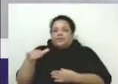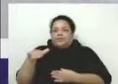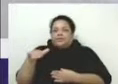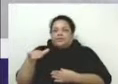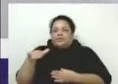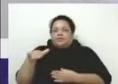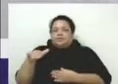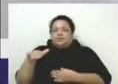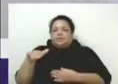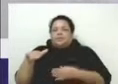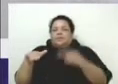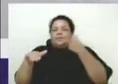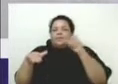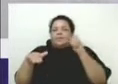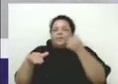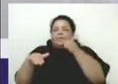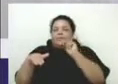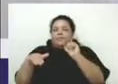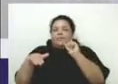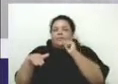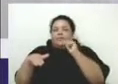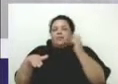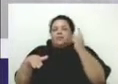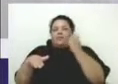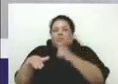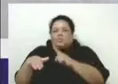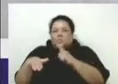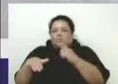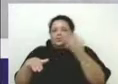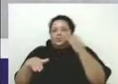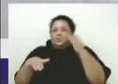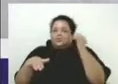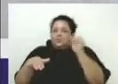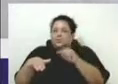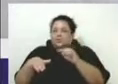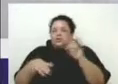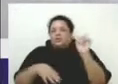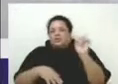pais conseguiram identificar, foram até a escola